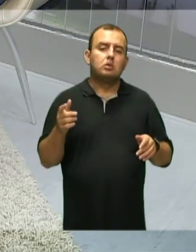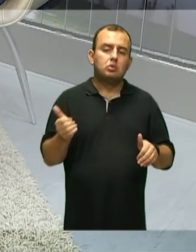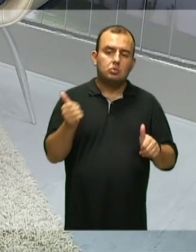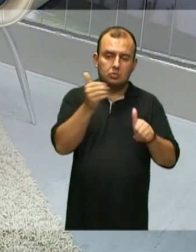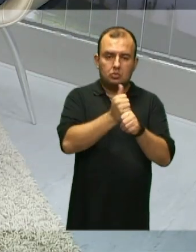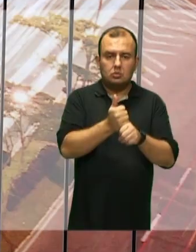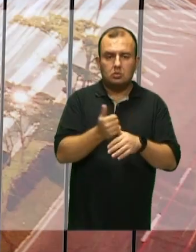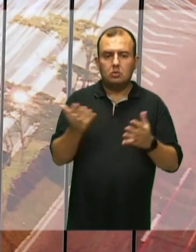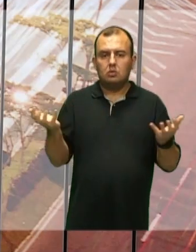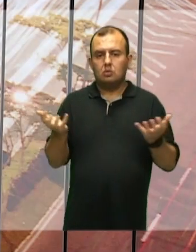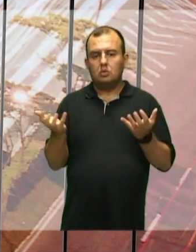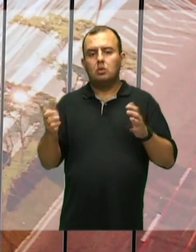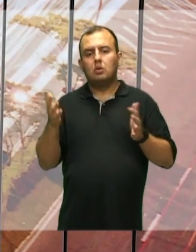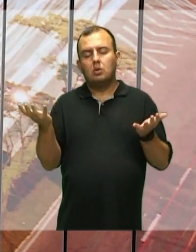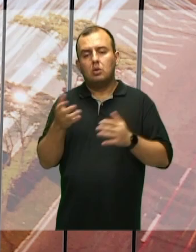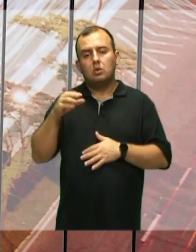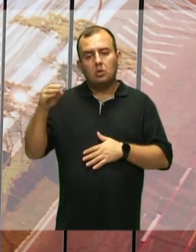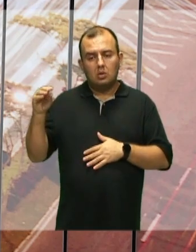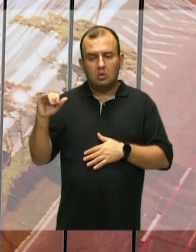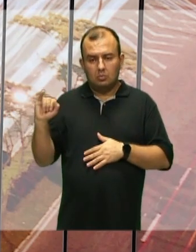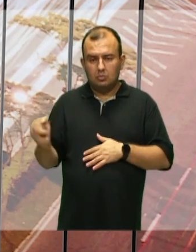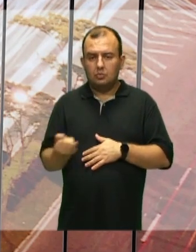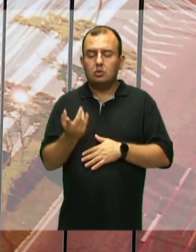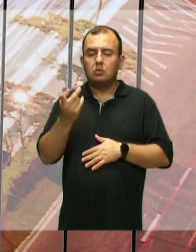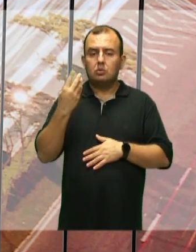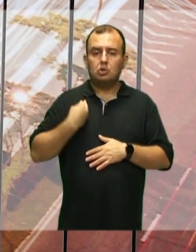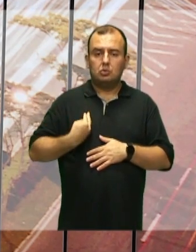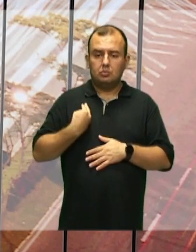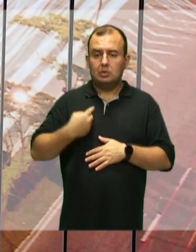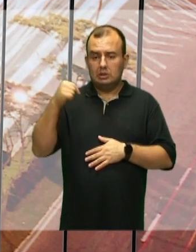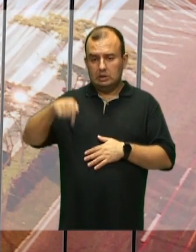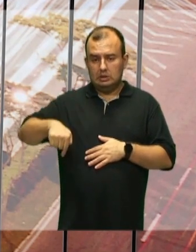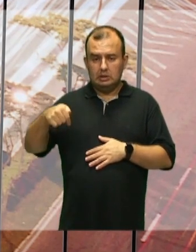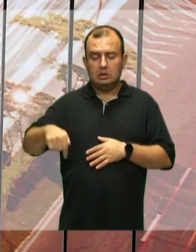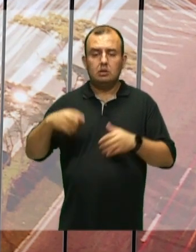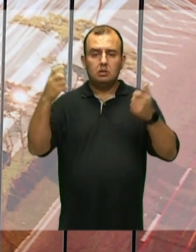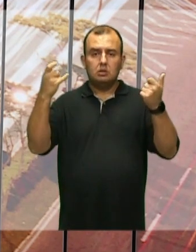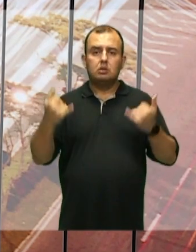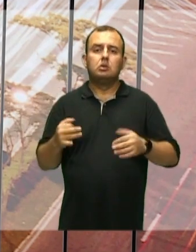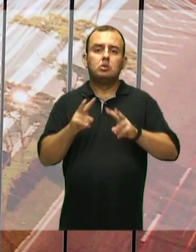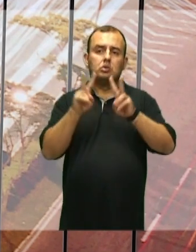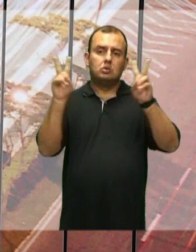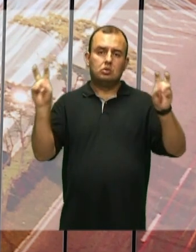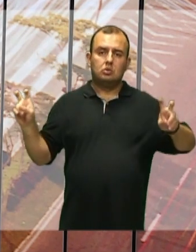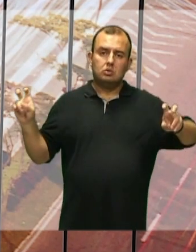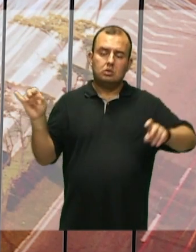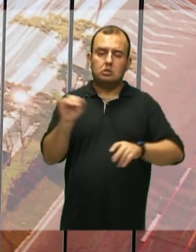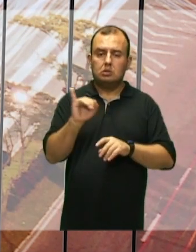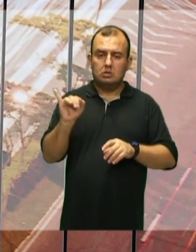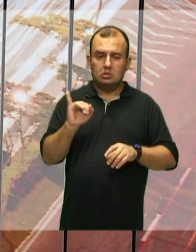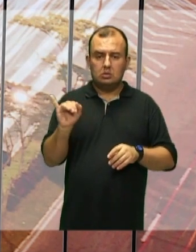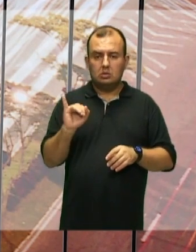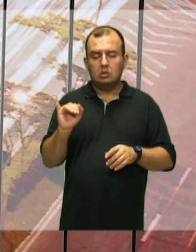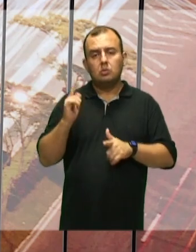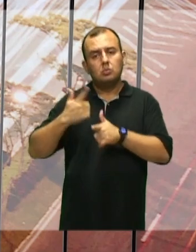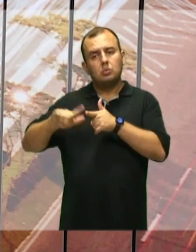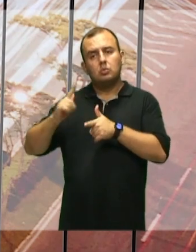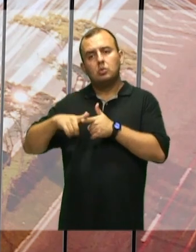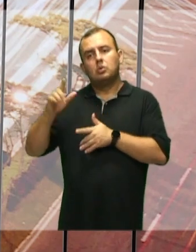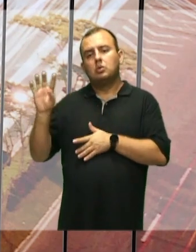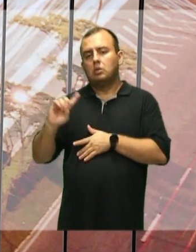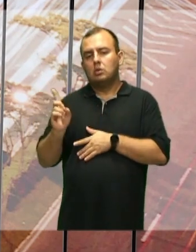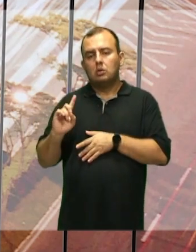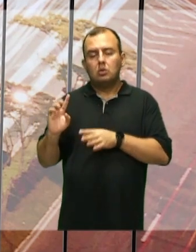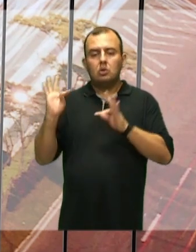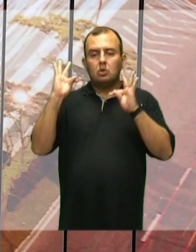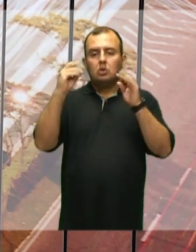Vereador eu quero agora aproveitar sua presença aqui para falar de um assunto que ele não é só it já aí que passa esse problema é todas